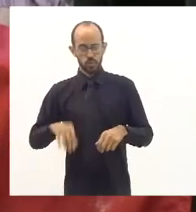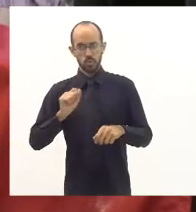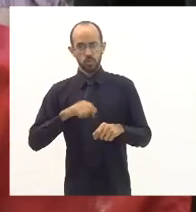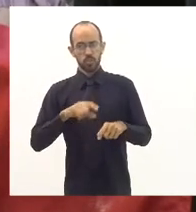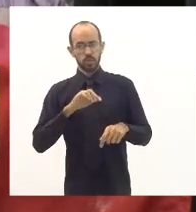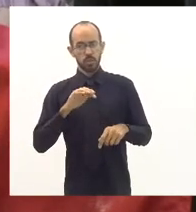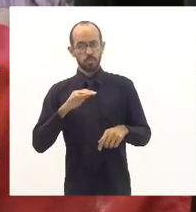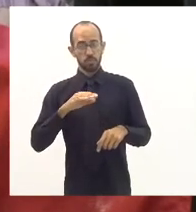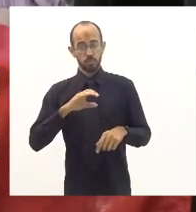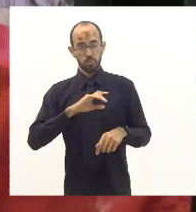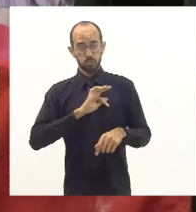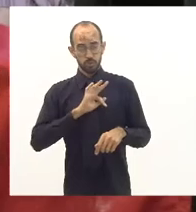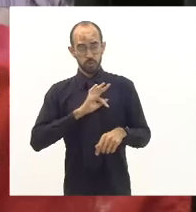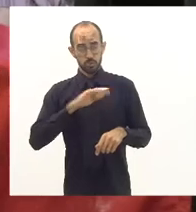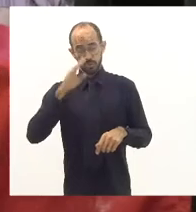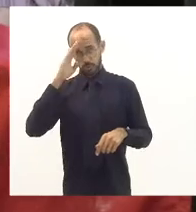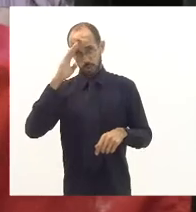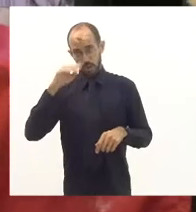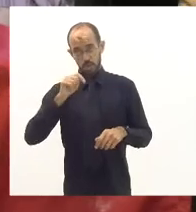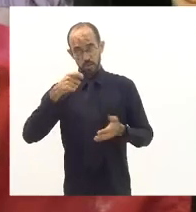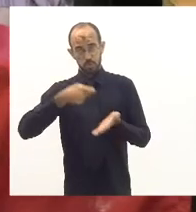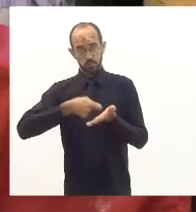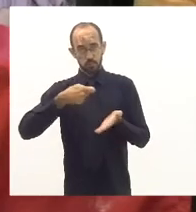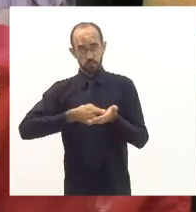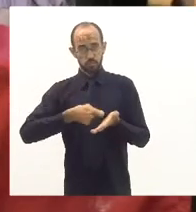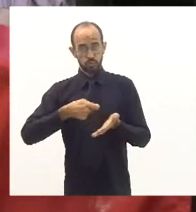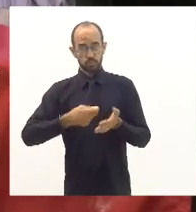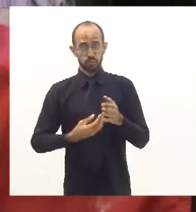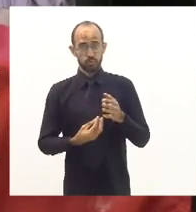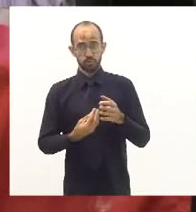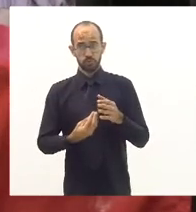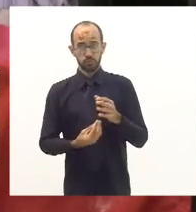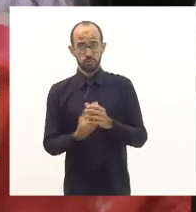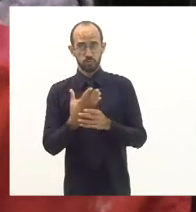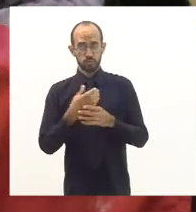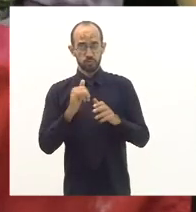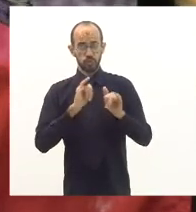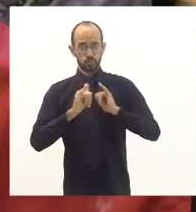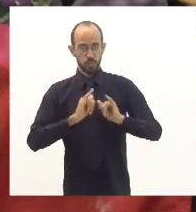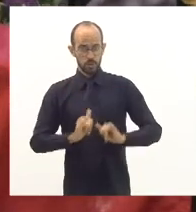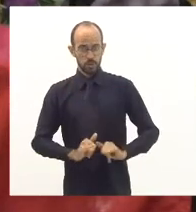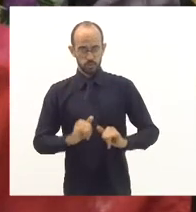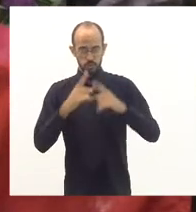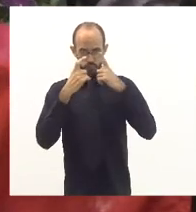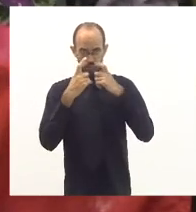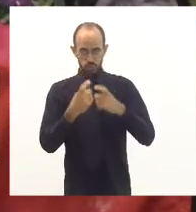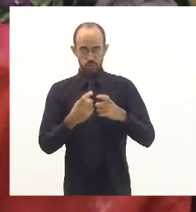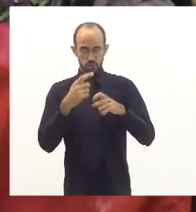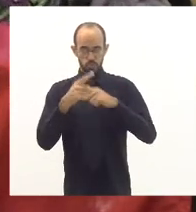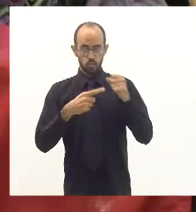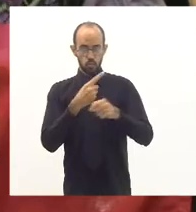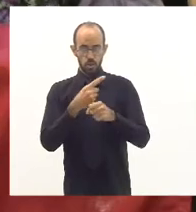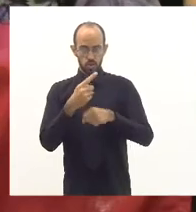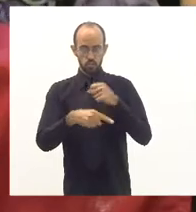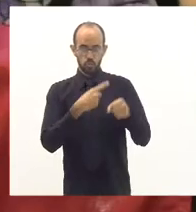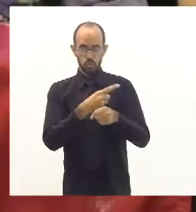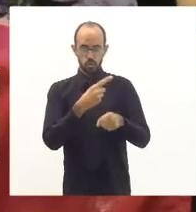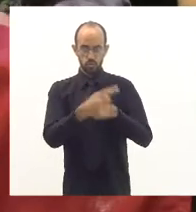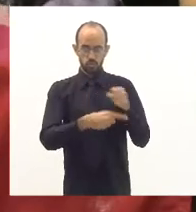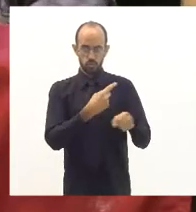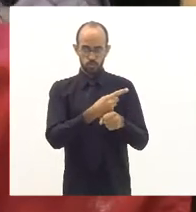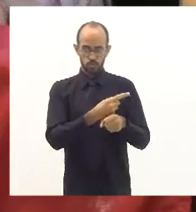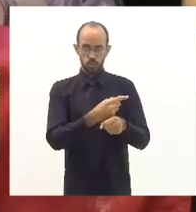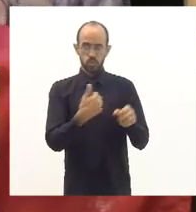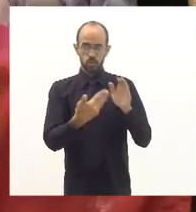cumprimento da lei que impõe a construção regular de relatórios de dados de violência uma vez por ano, que não tem. Tudo lei do MINC